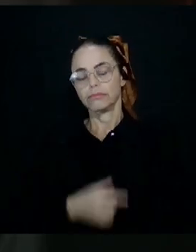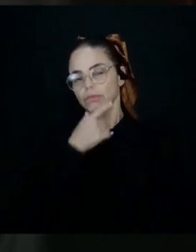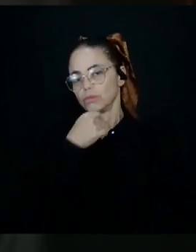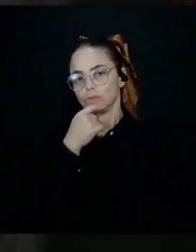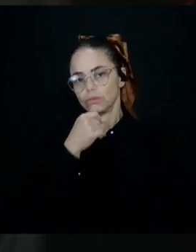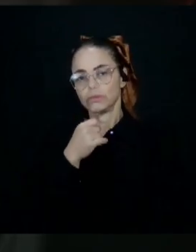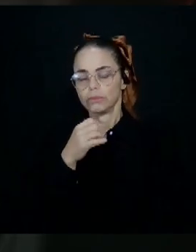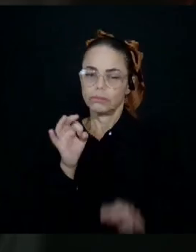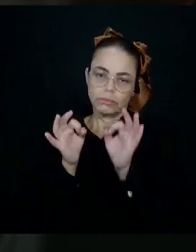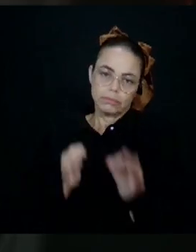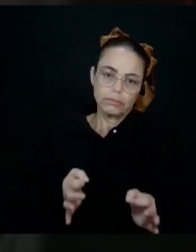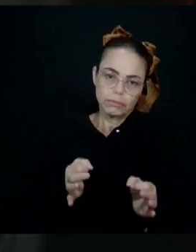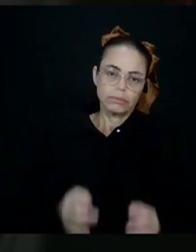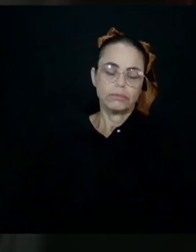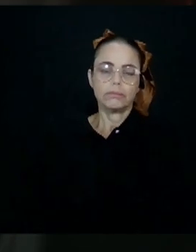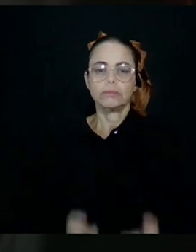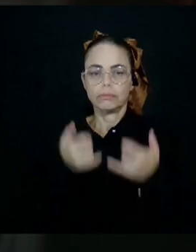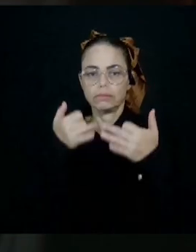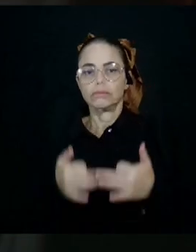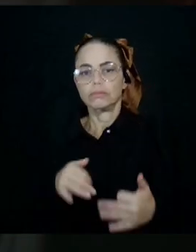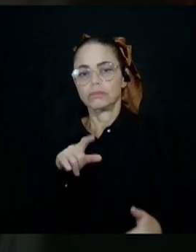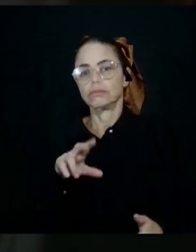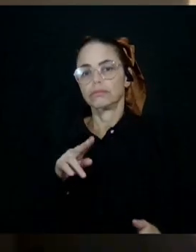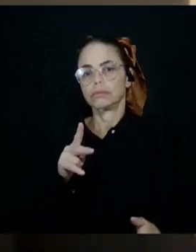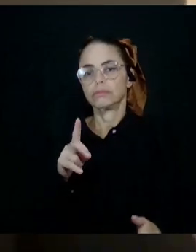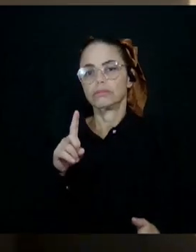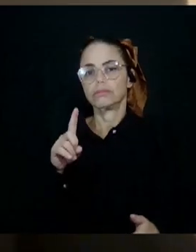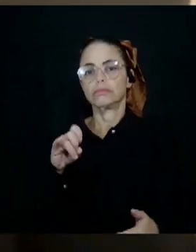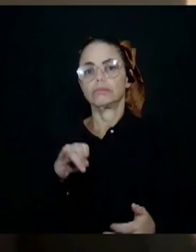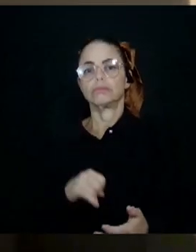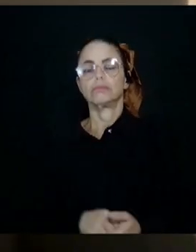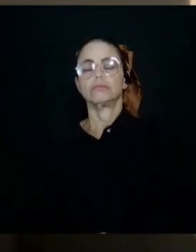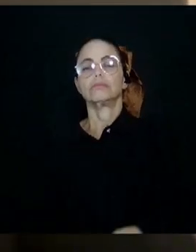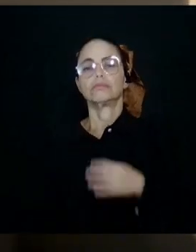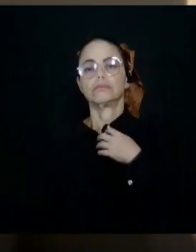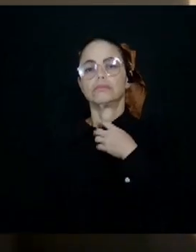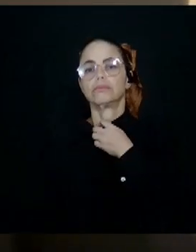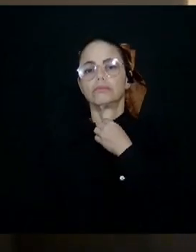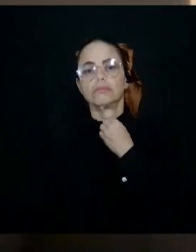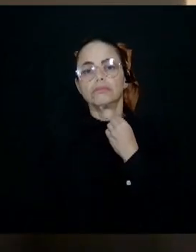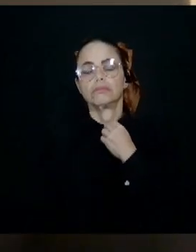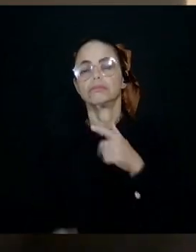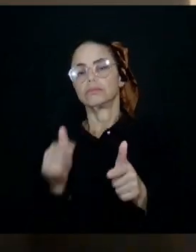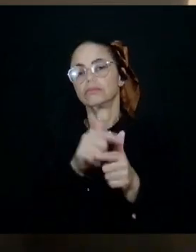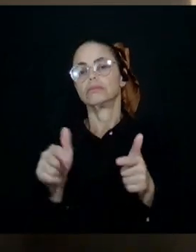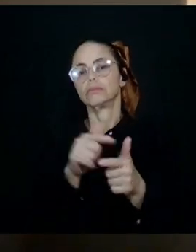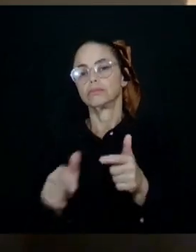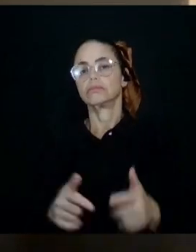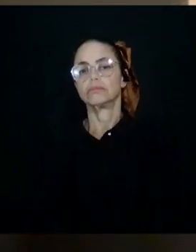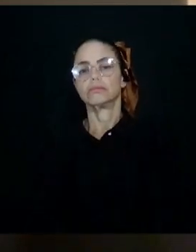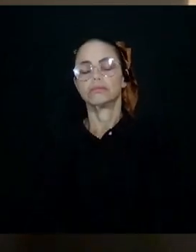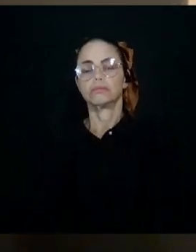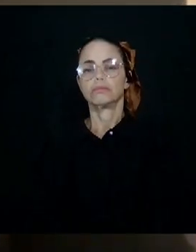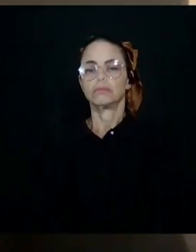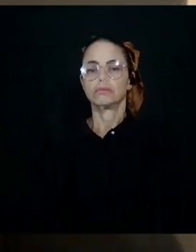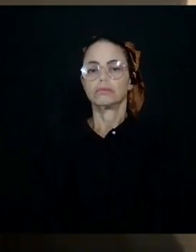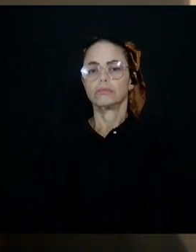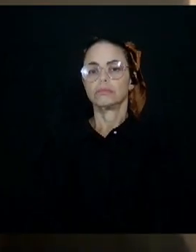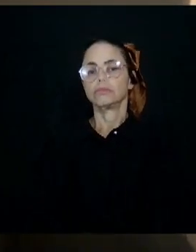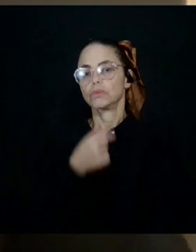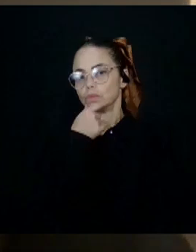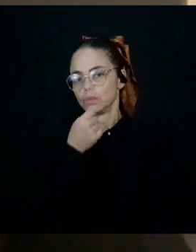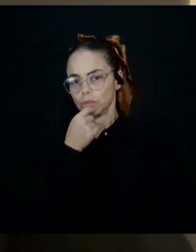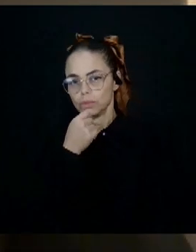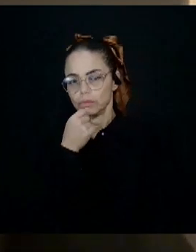pra gente, Lute, por favor. Então, o grande problema são os homens que são liderados e que